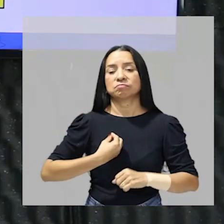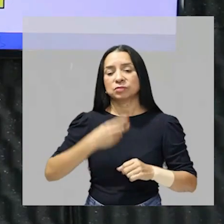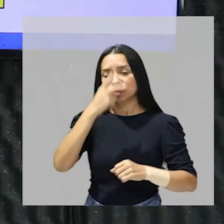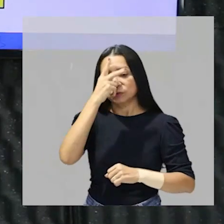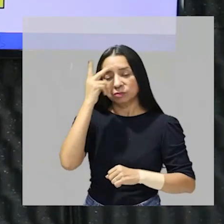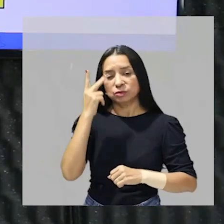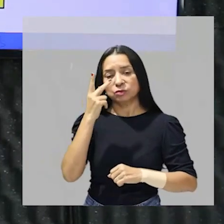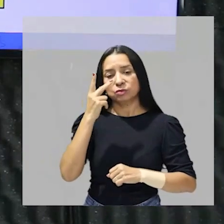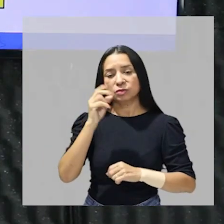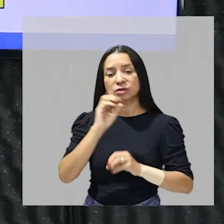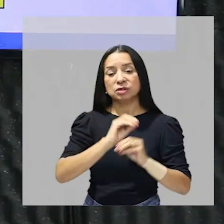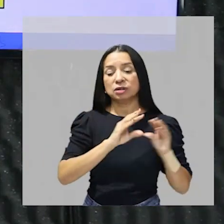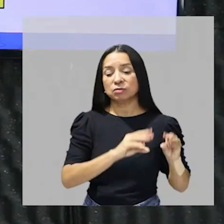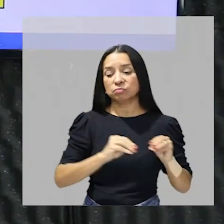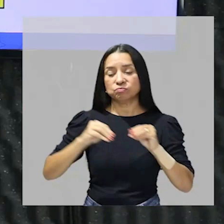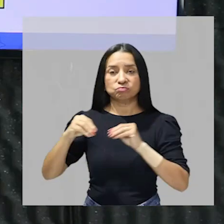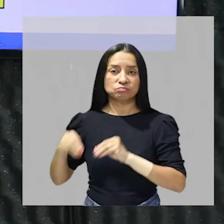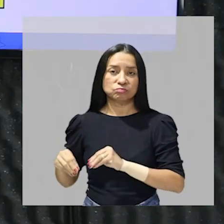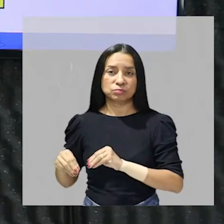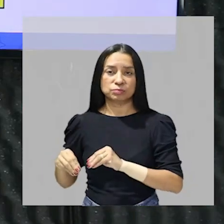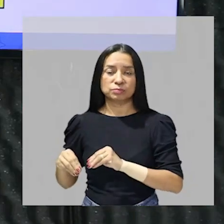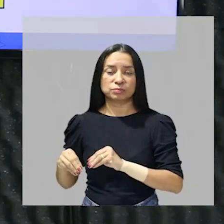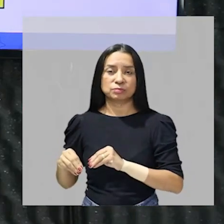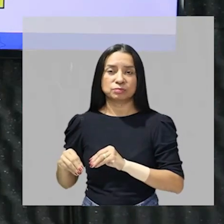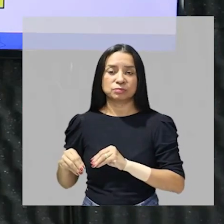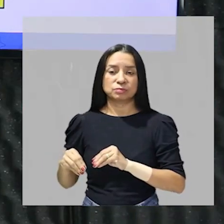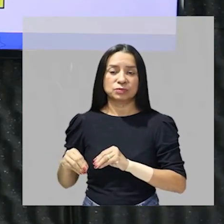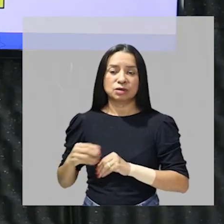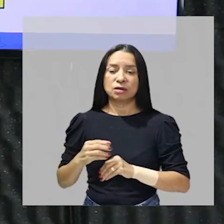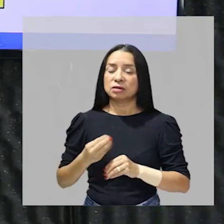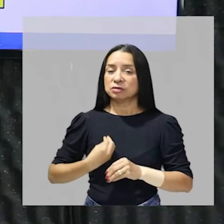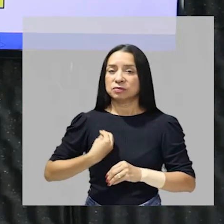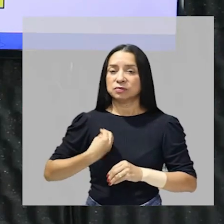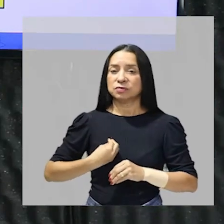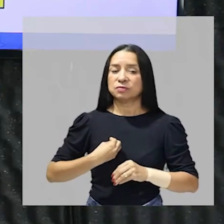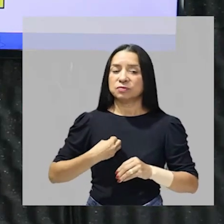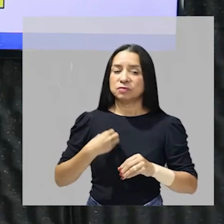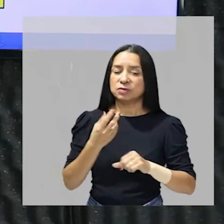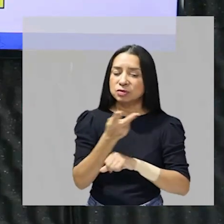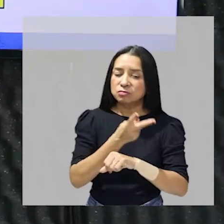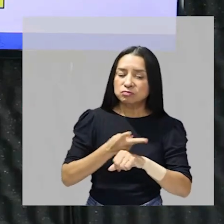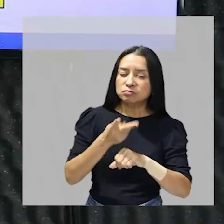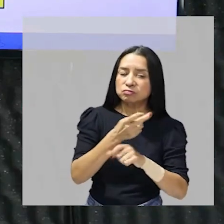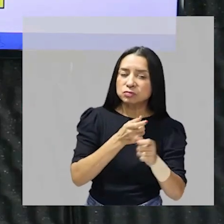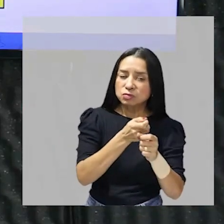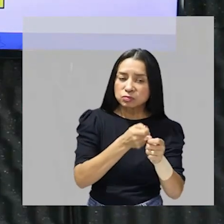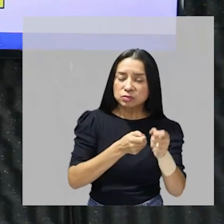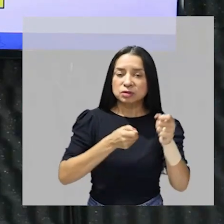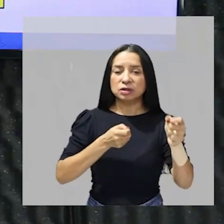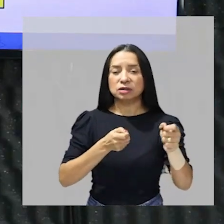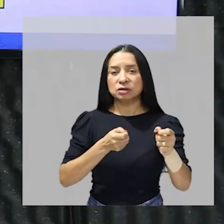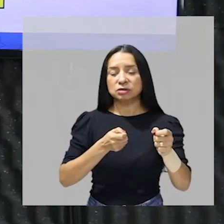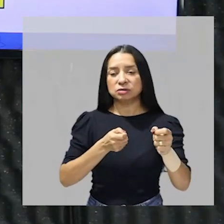indivíduos que eram nômades, que viviam da caça, que viviam da pesca, que viviam em